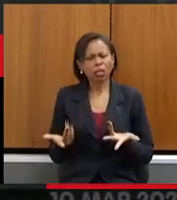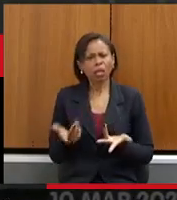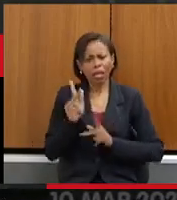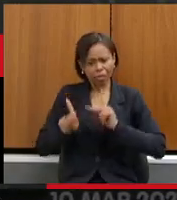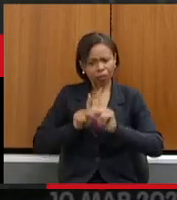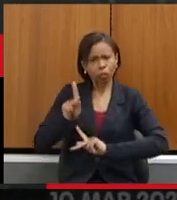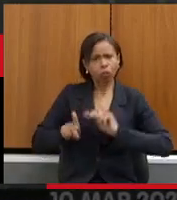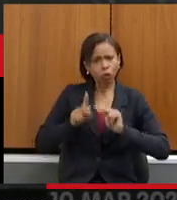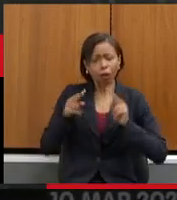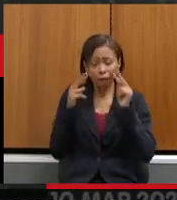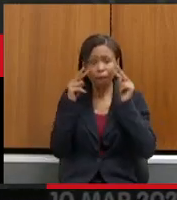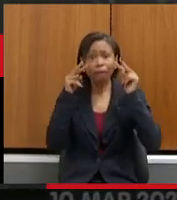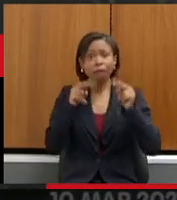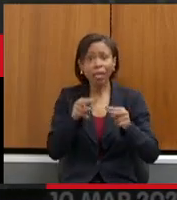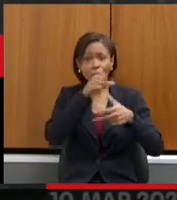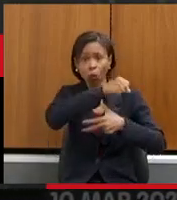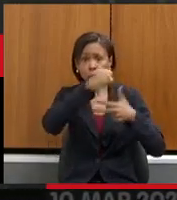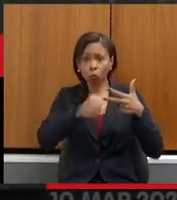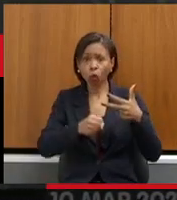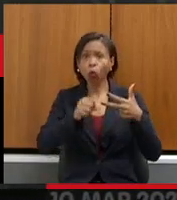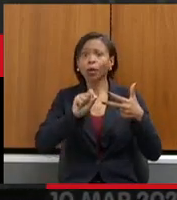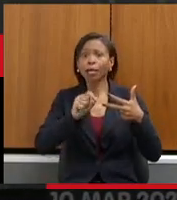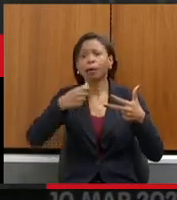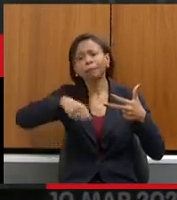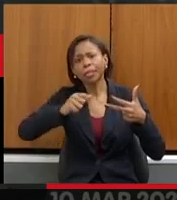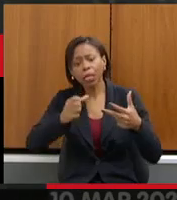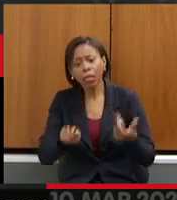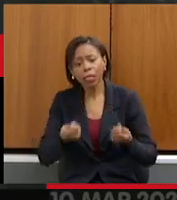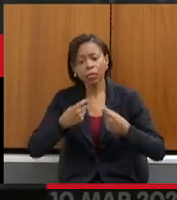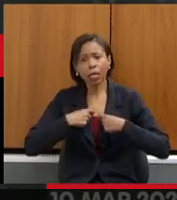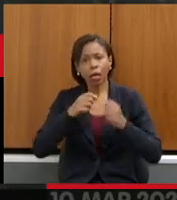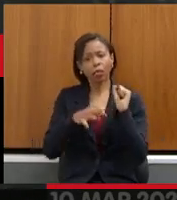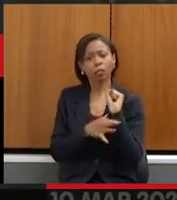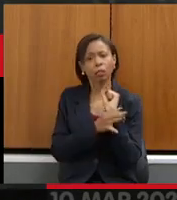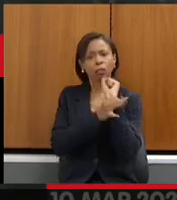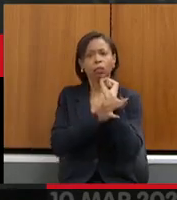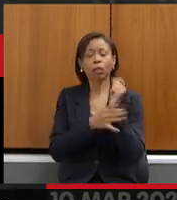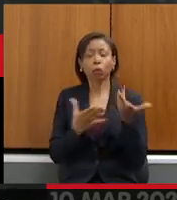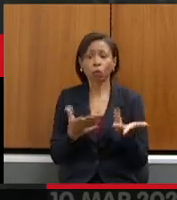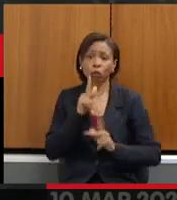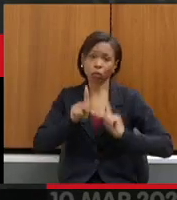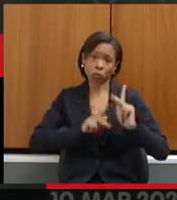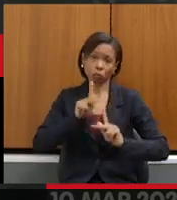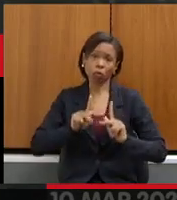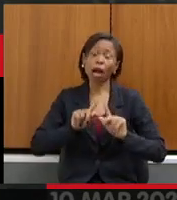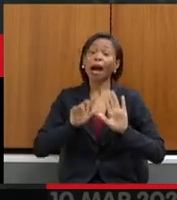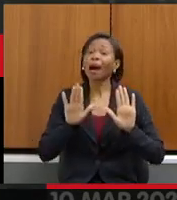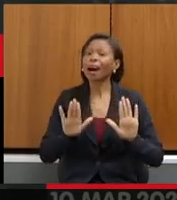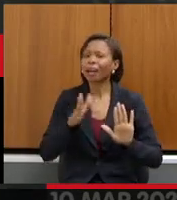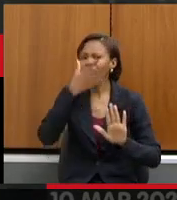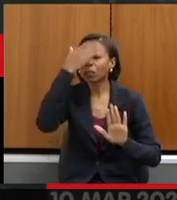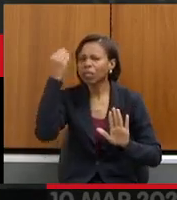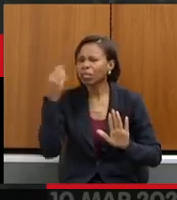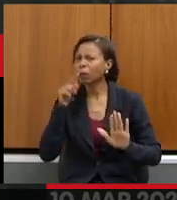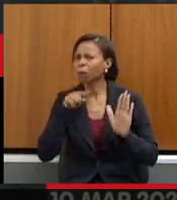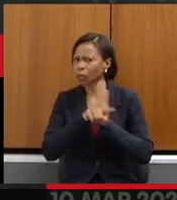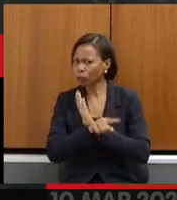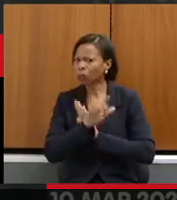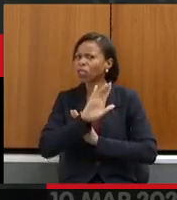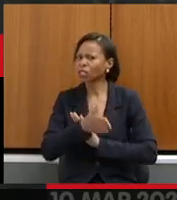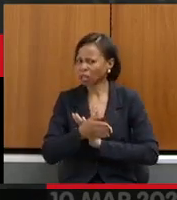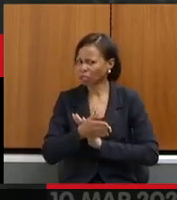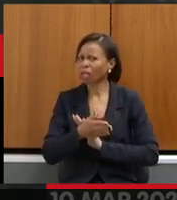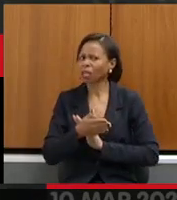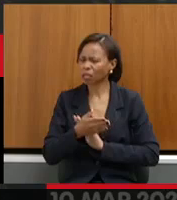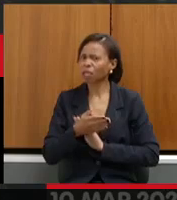ou deveriam ver uma situação de segurança e trazer segurança à população e eu me esquecido a pergunta secretária